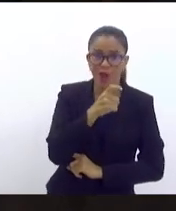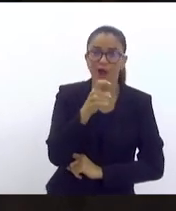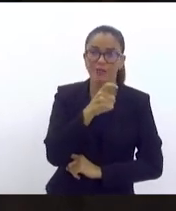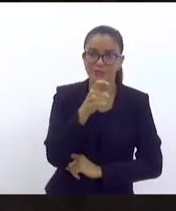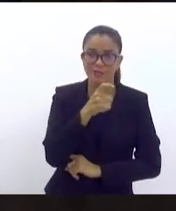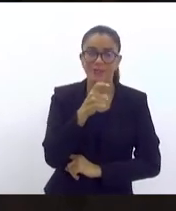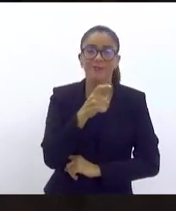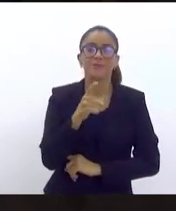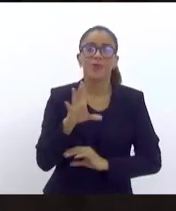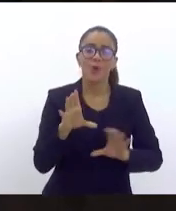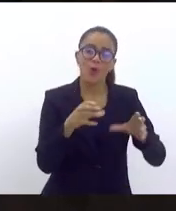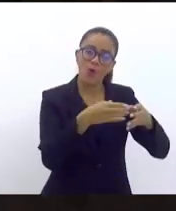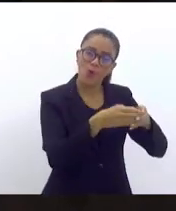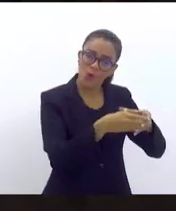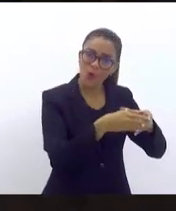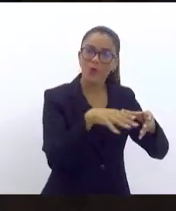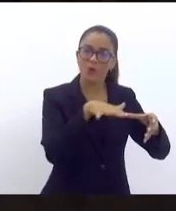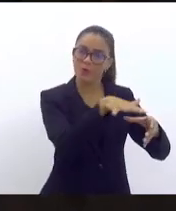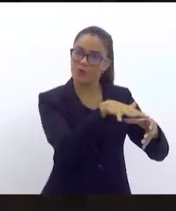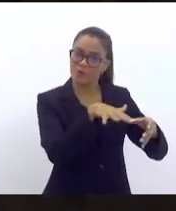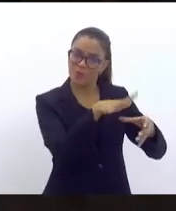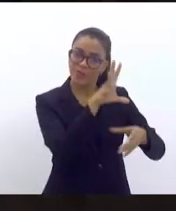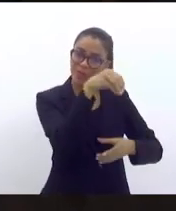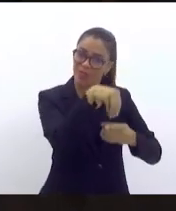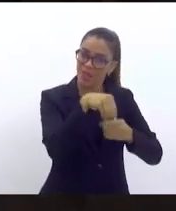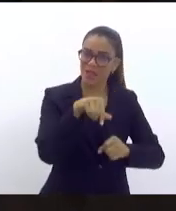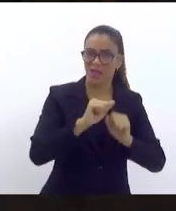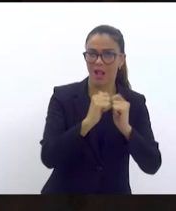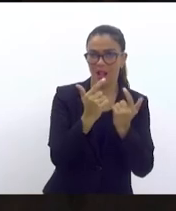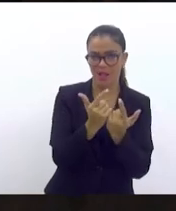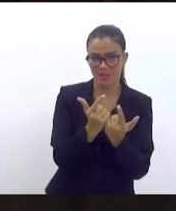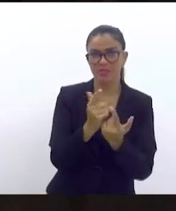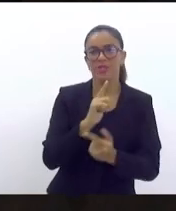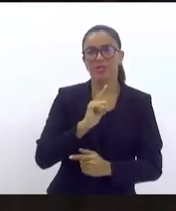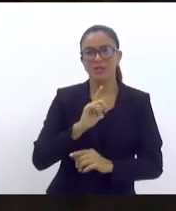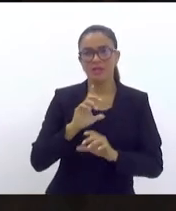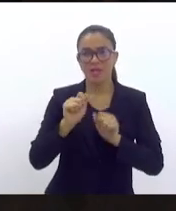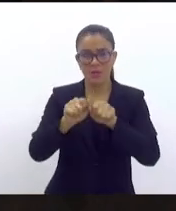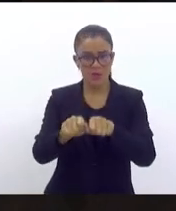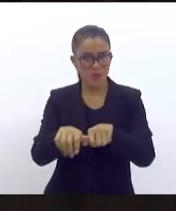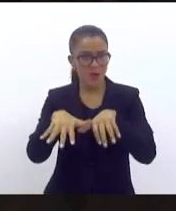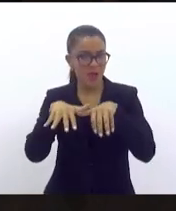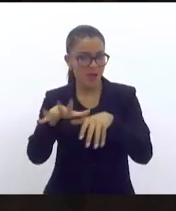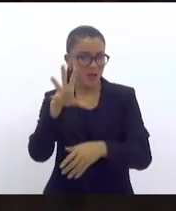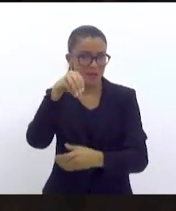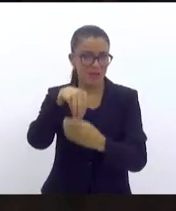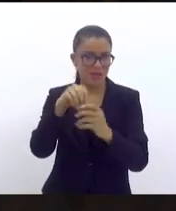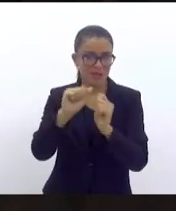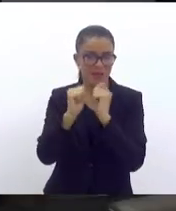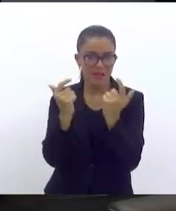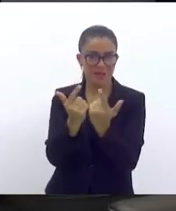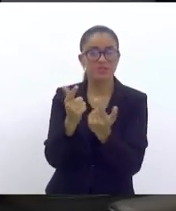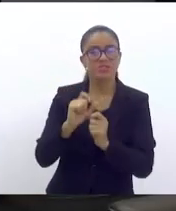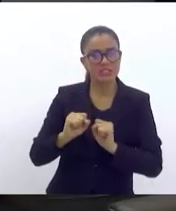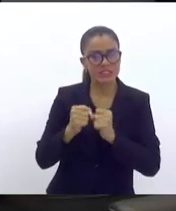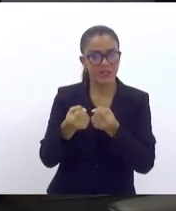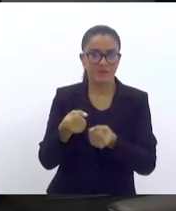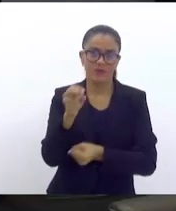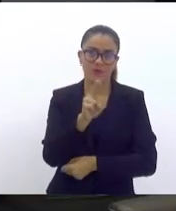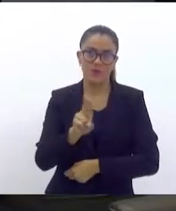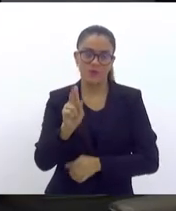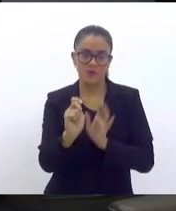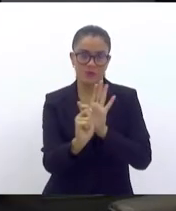por parte desses grupos sobretudo aqui dentro da casa eu sustento que há uma bancada que defende a droga aqui dentro da Assembleia Legislativa e